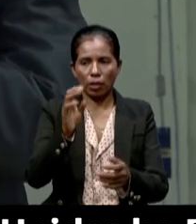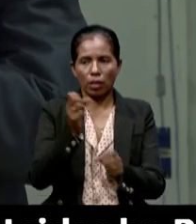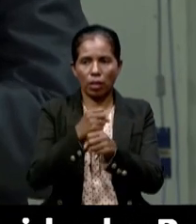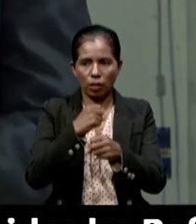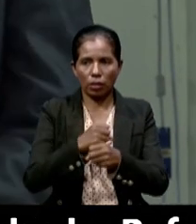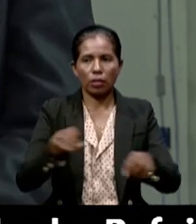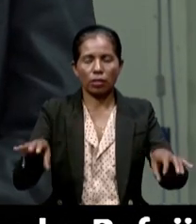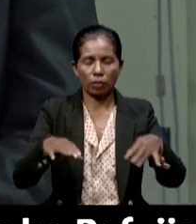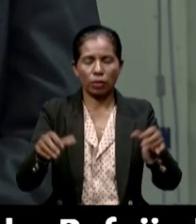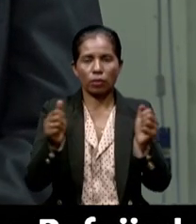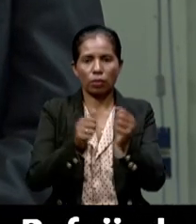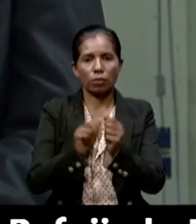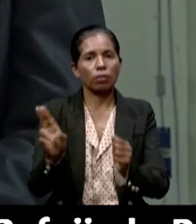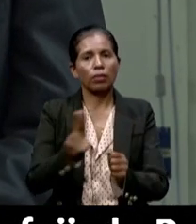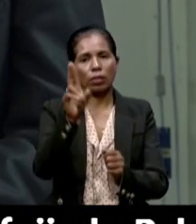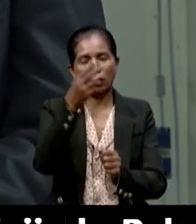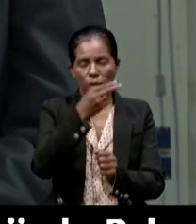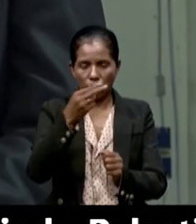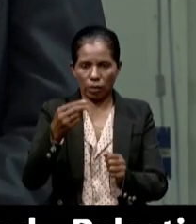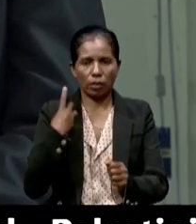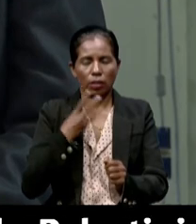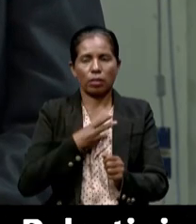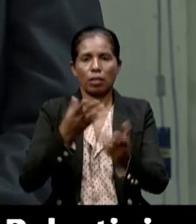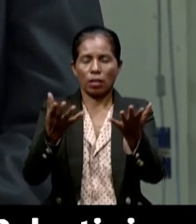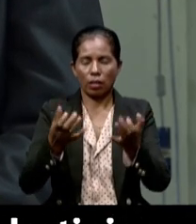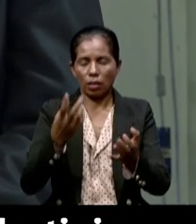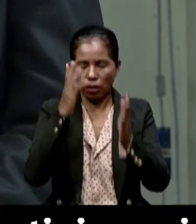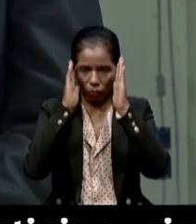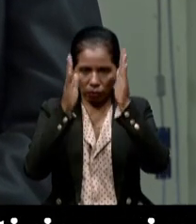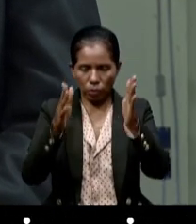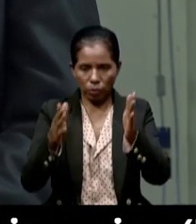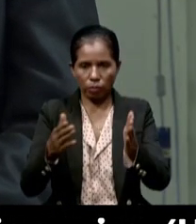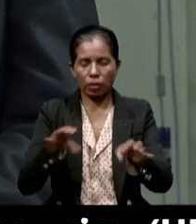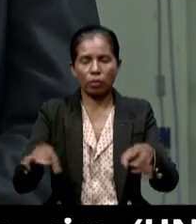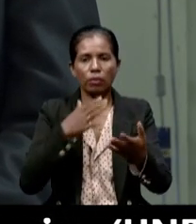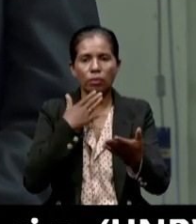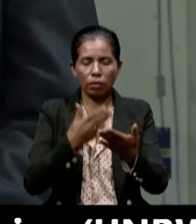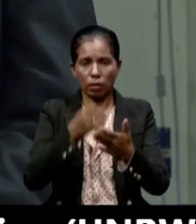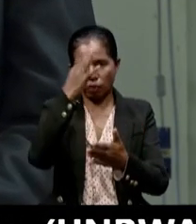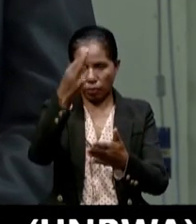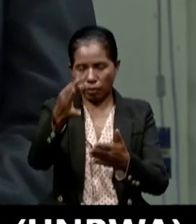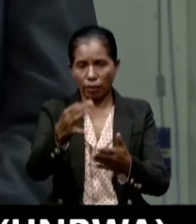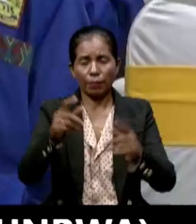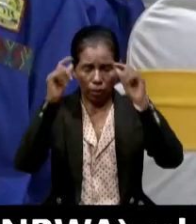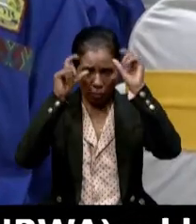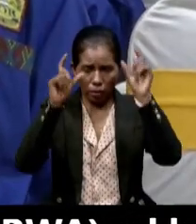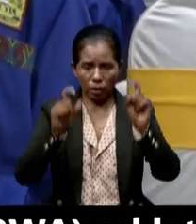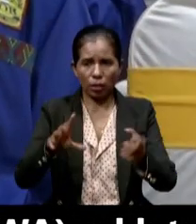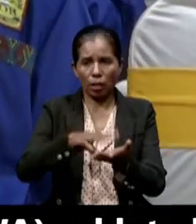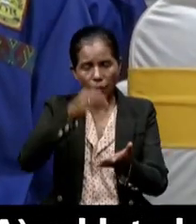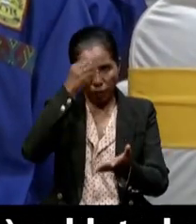serviço Atmajaya, neita a cara aposta a qualidade e futuro. Timor-Leste tem que aprender para